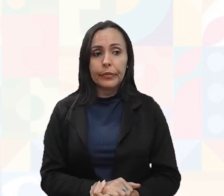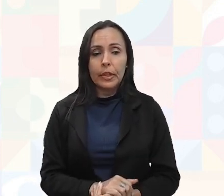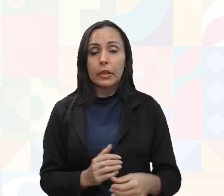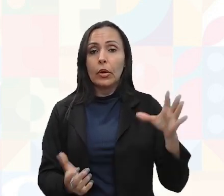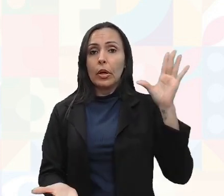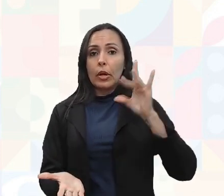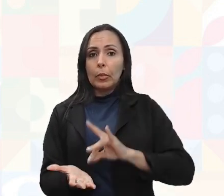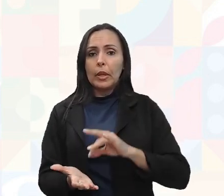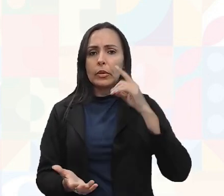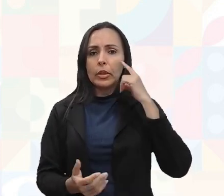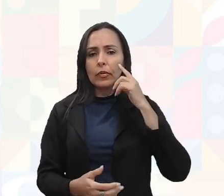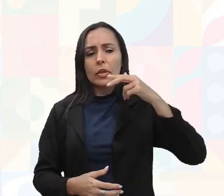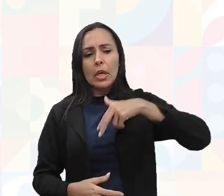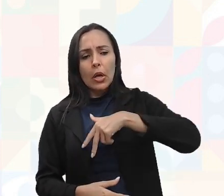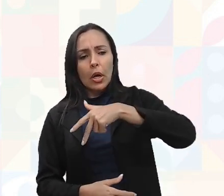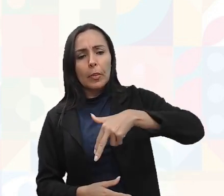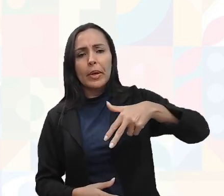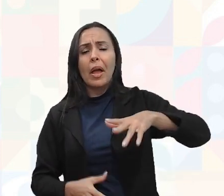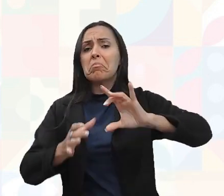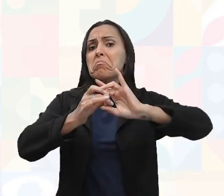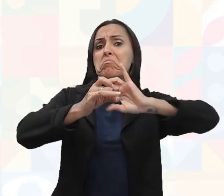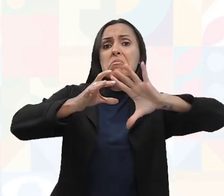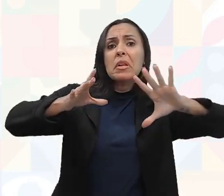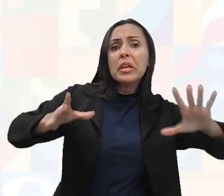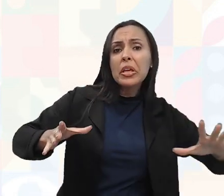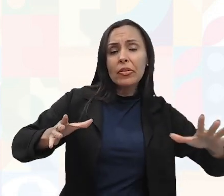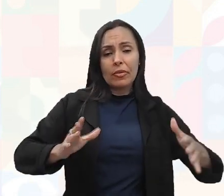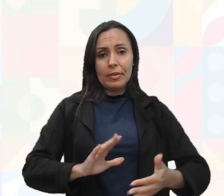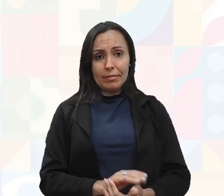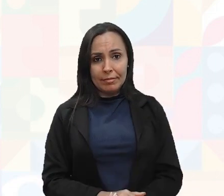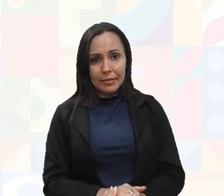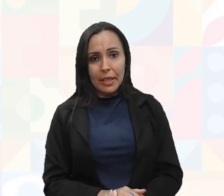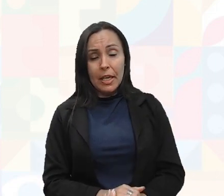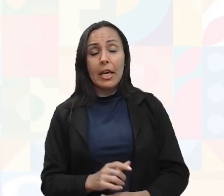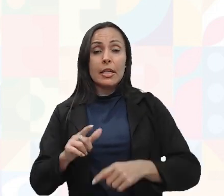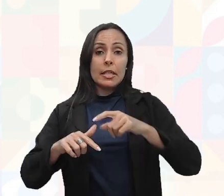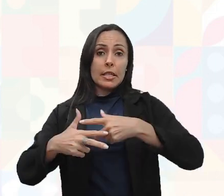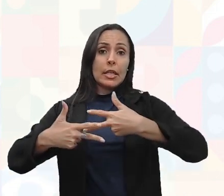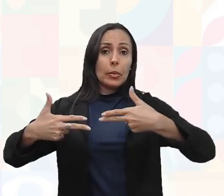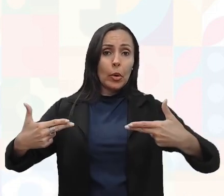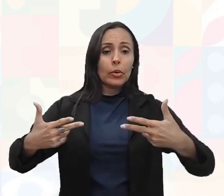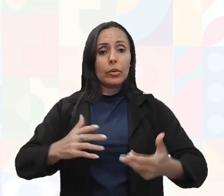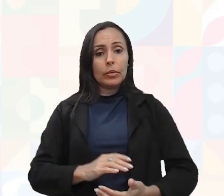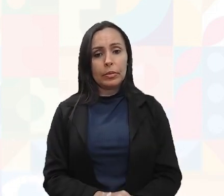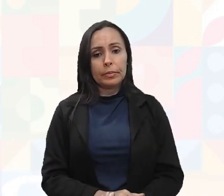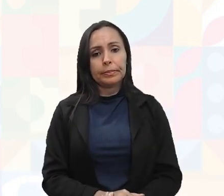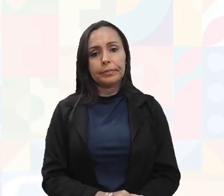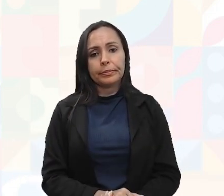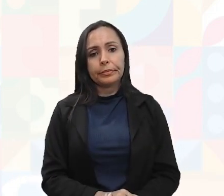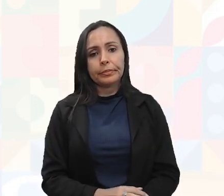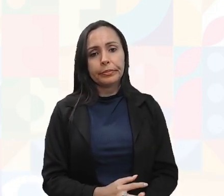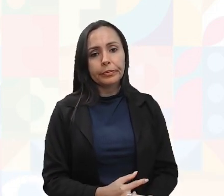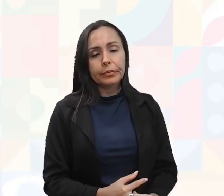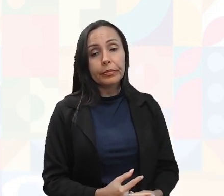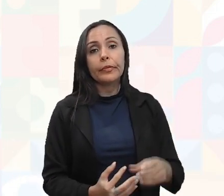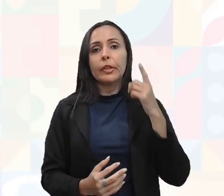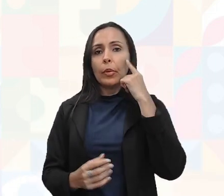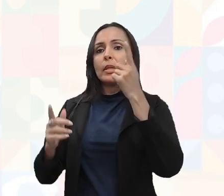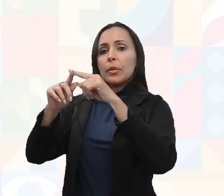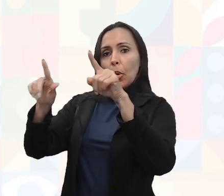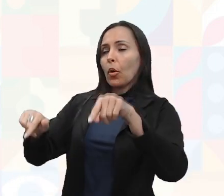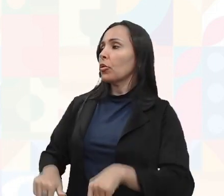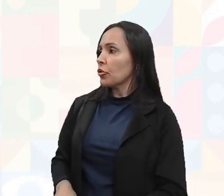você caminhar livremente entre esses equipamentos e esses mobiliários, né? Então, esse projeto,